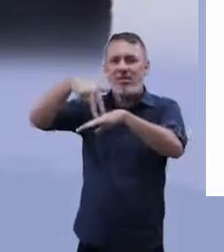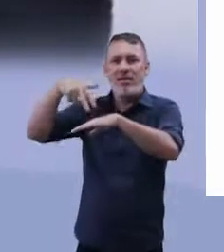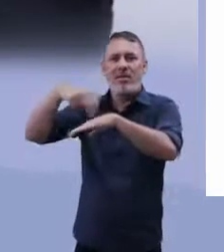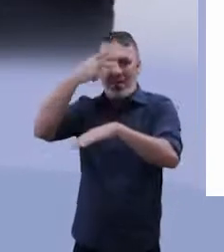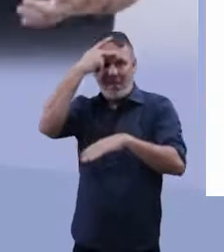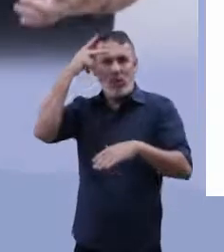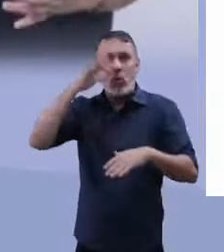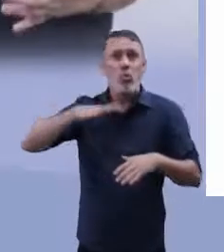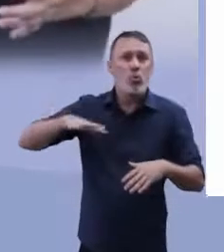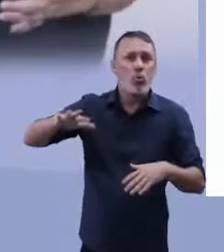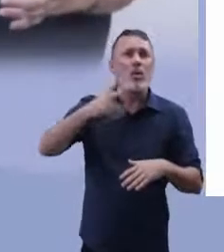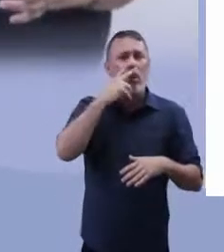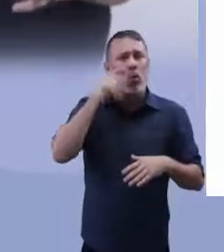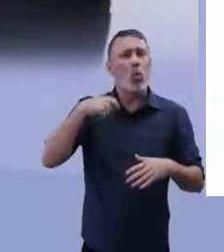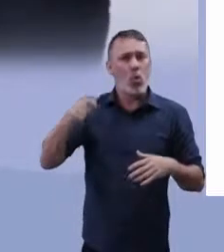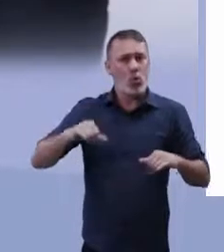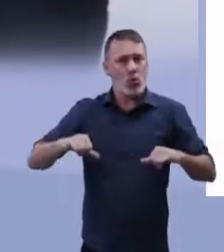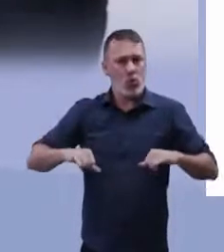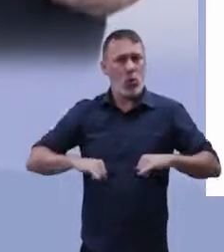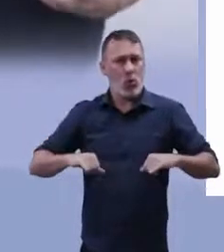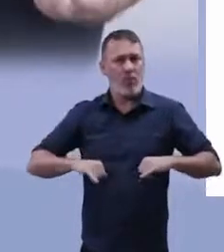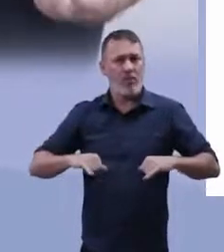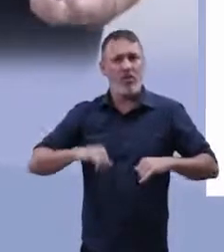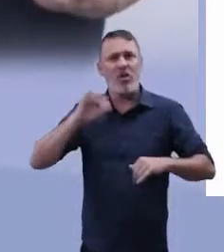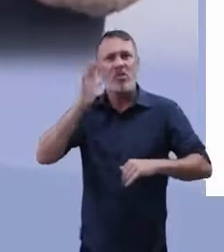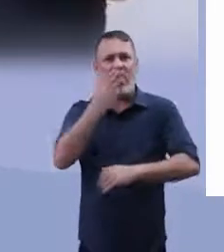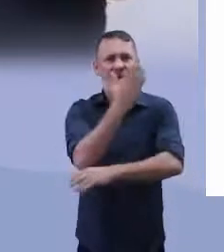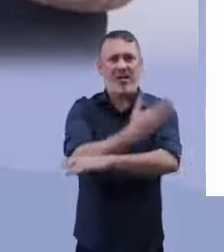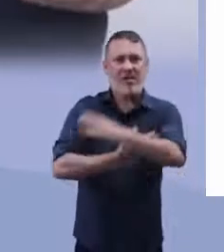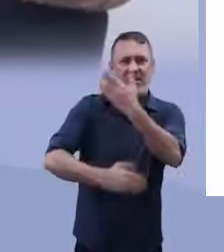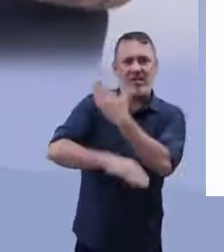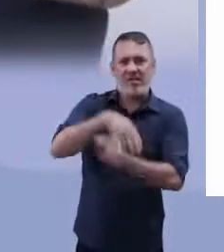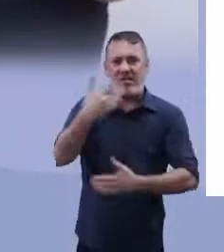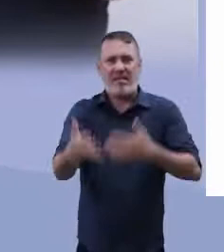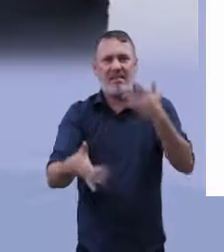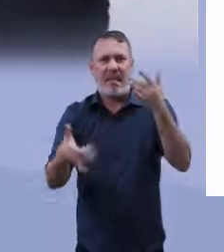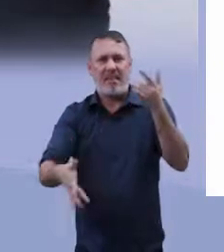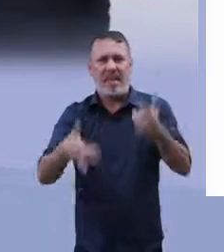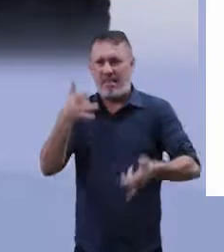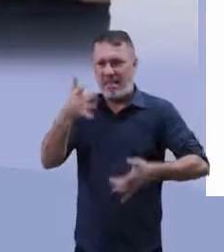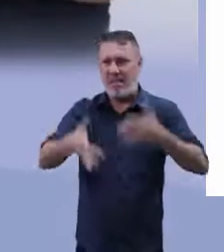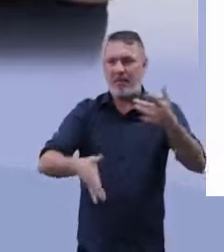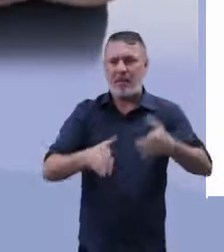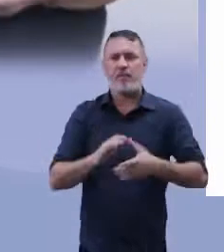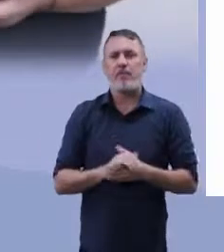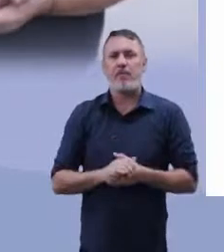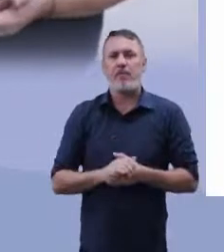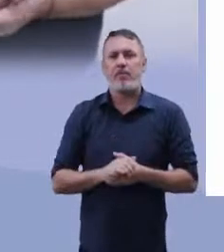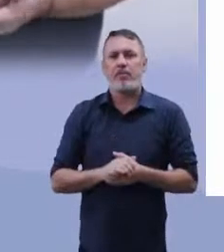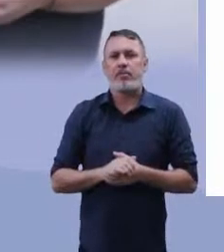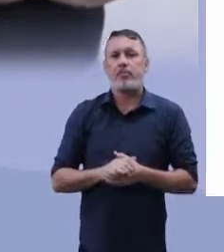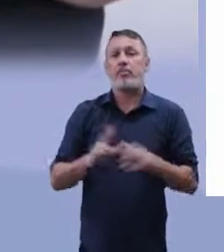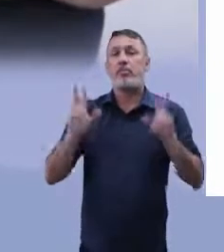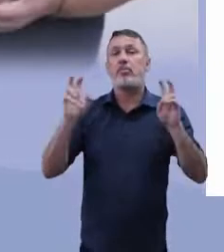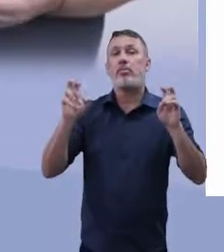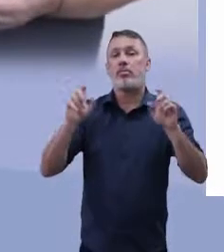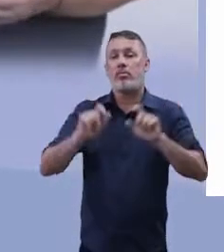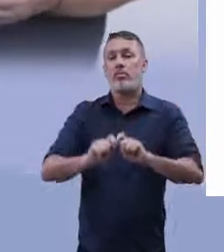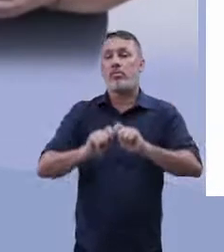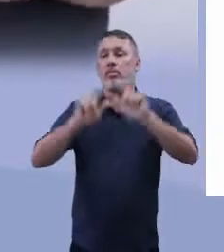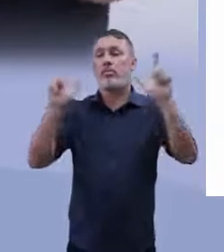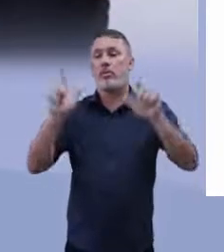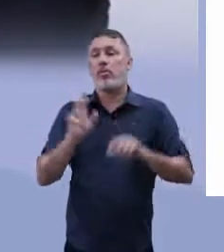estado de sofrimento, pedaços delas pelo chão. Nós temos ali o nome da tela,